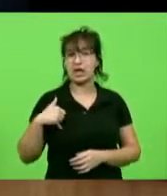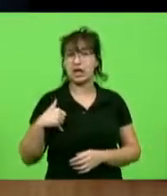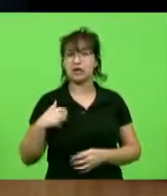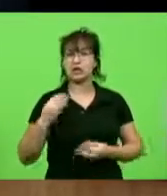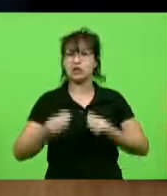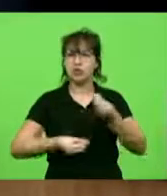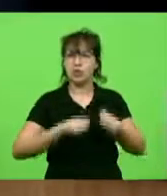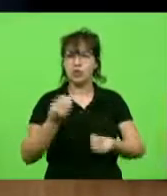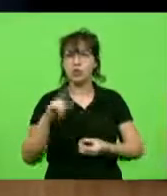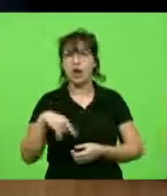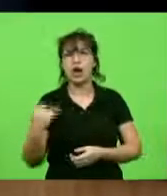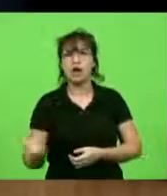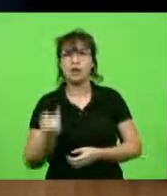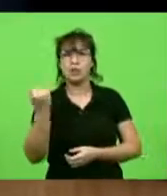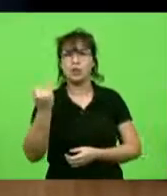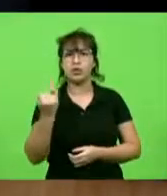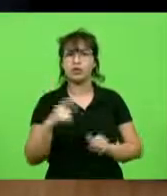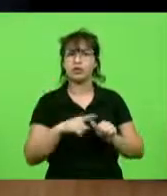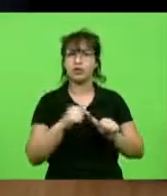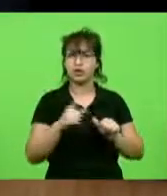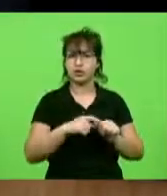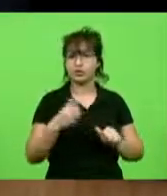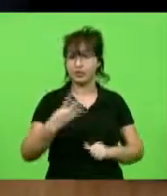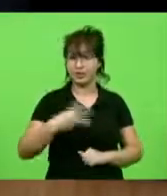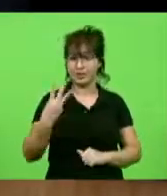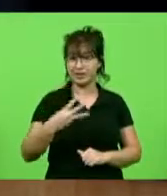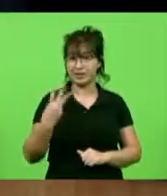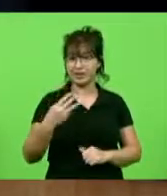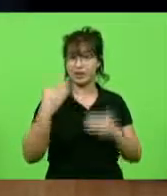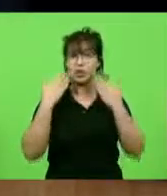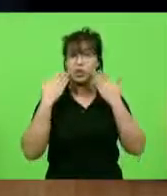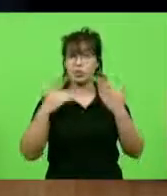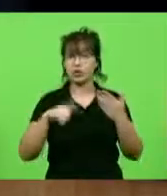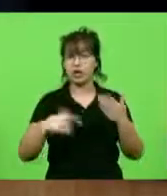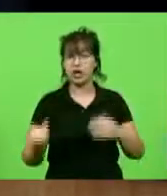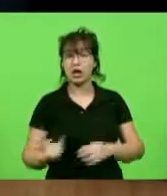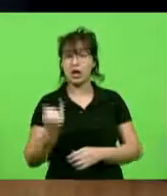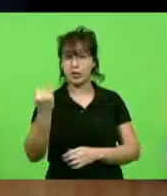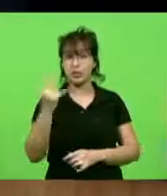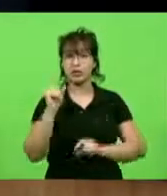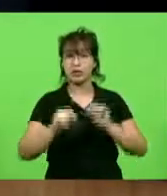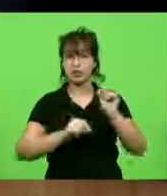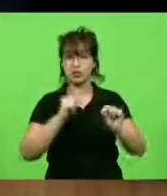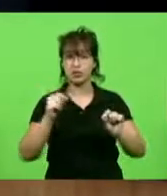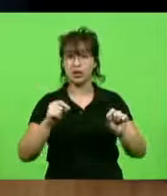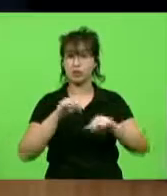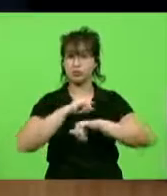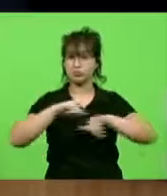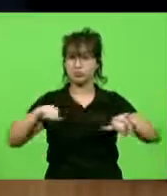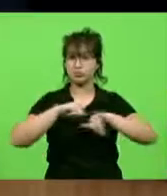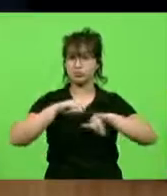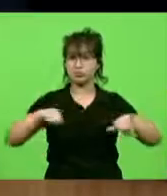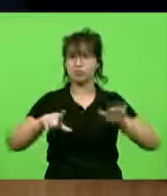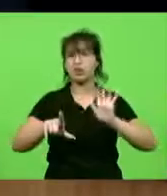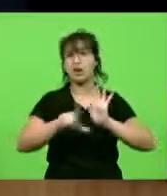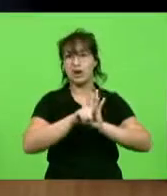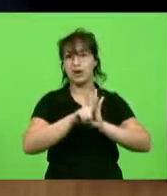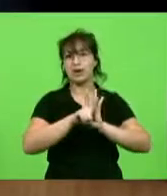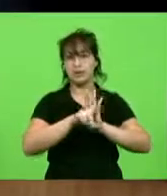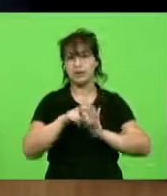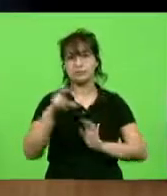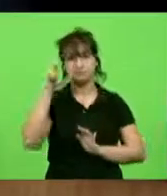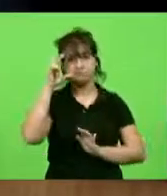porque no seu artigo 3º traz a importância de divulgar esta lei e